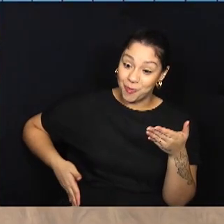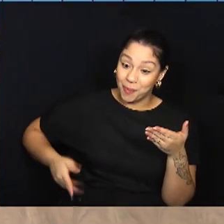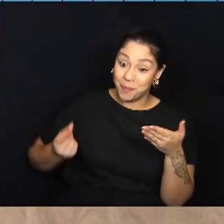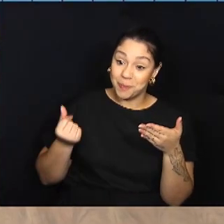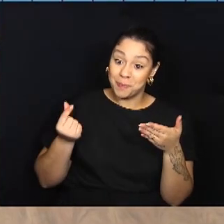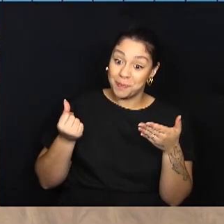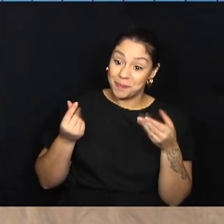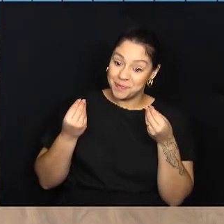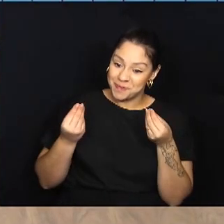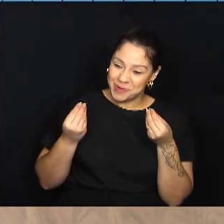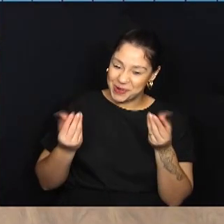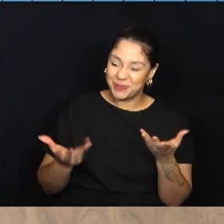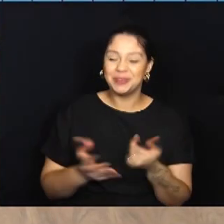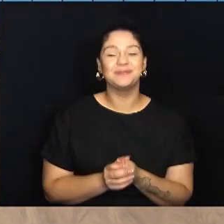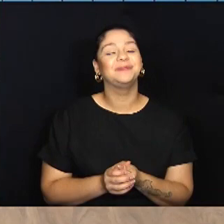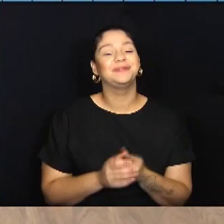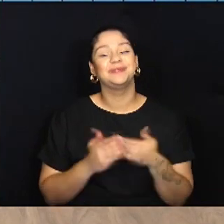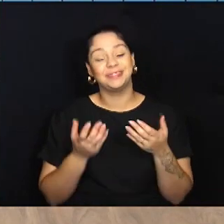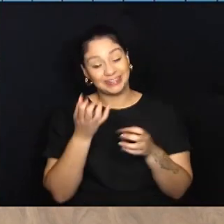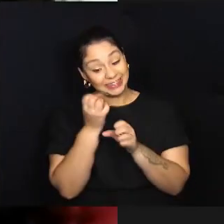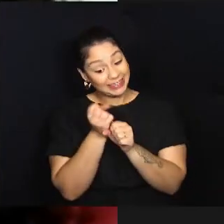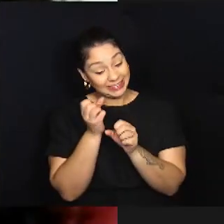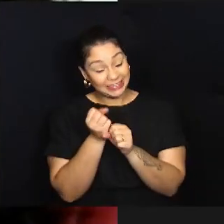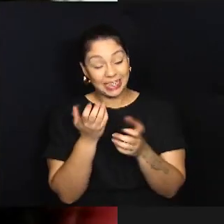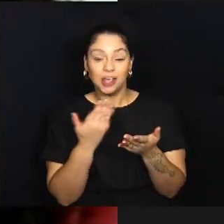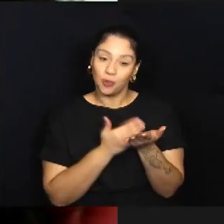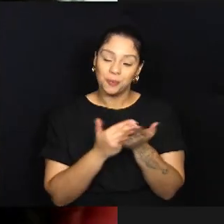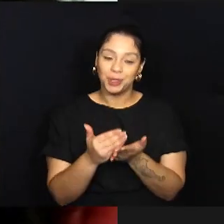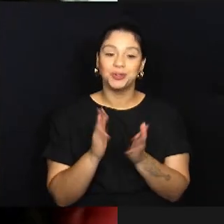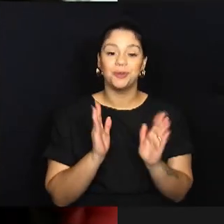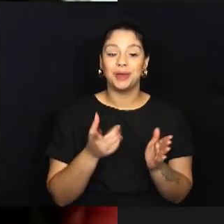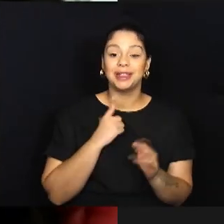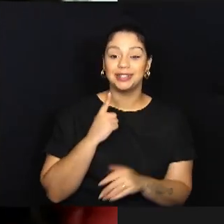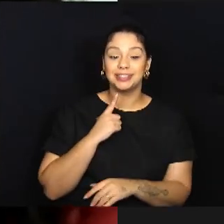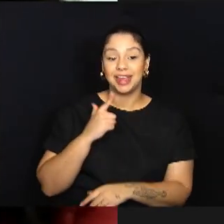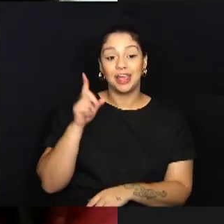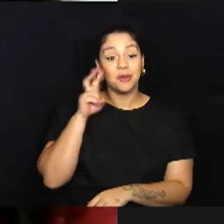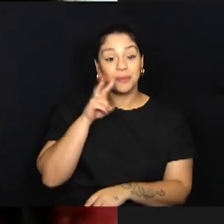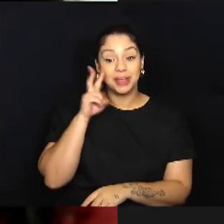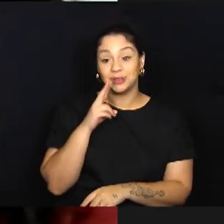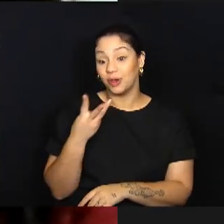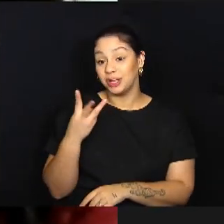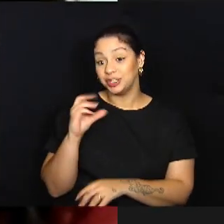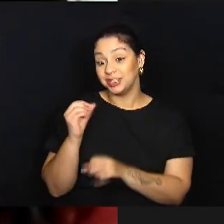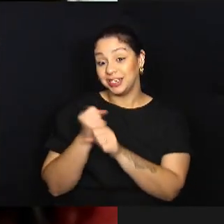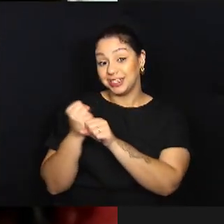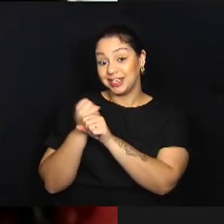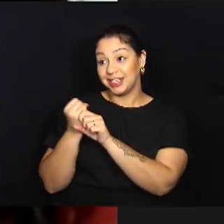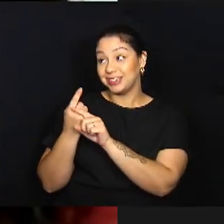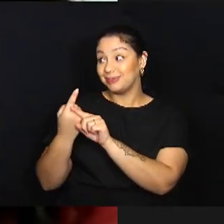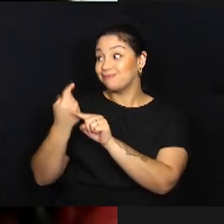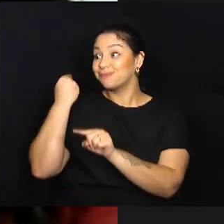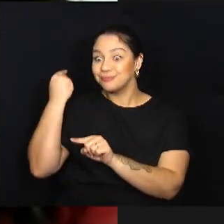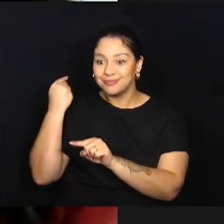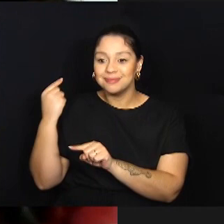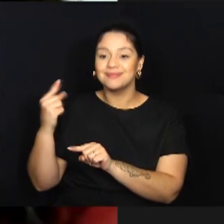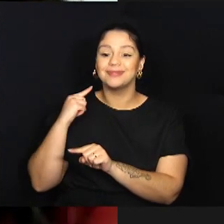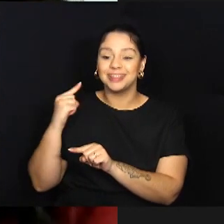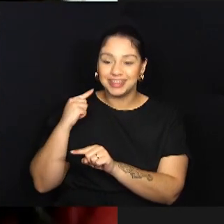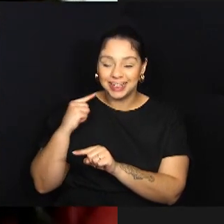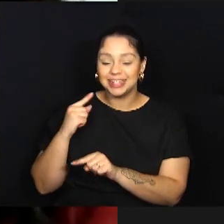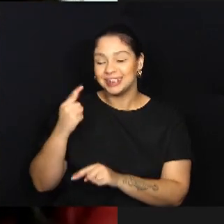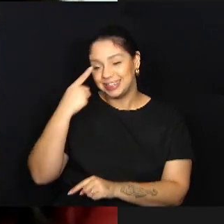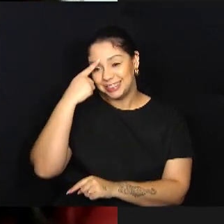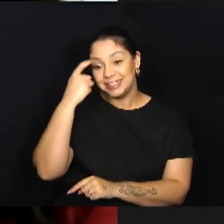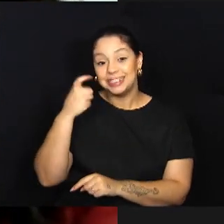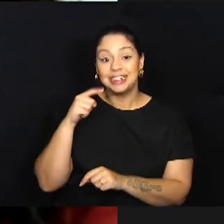poucos. Né? Então foi isso. Começou assim, mas tem uma história de 30 anos atrás, estava adormecida e ela vem justamente